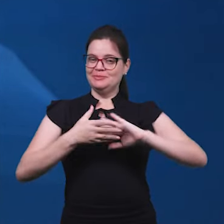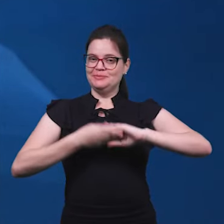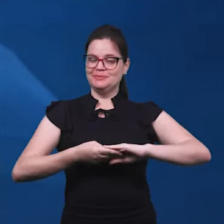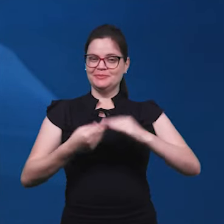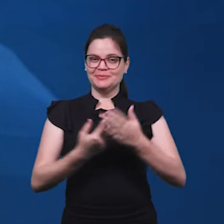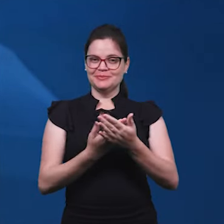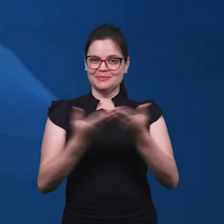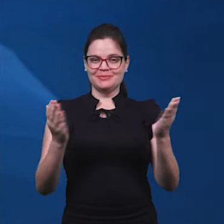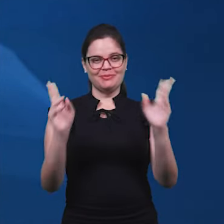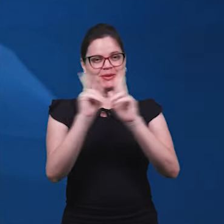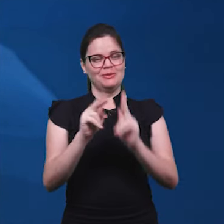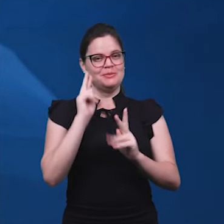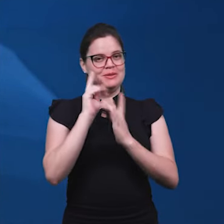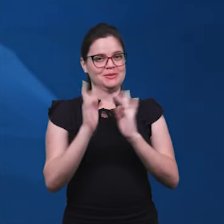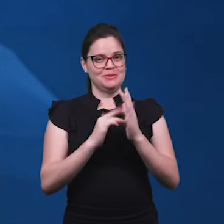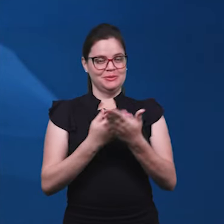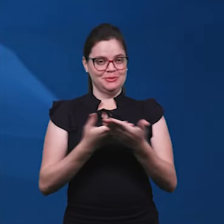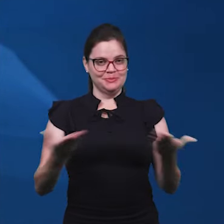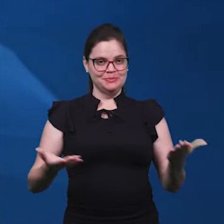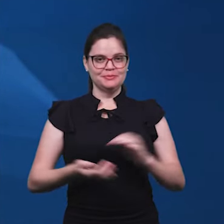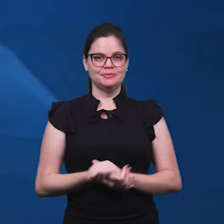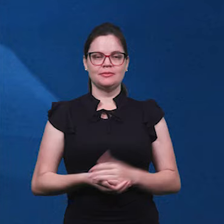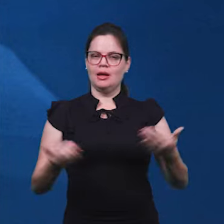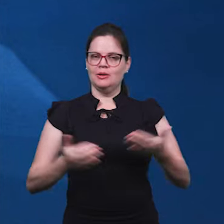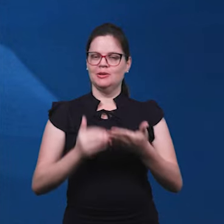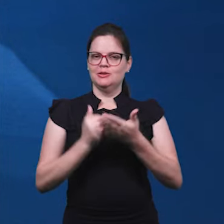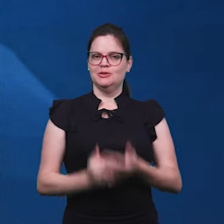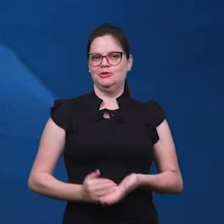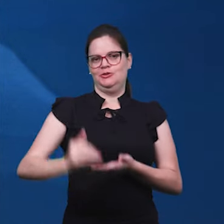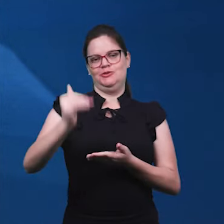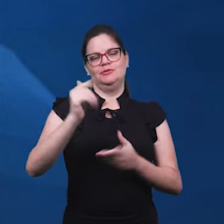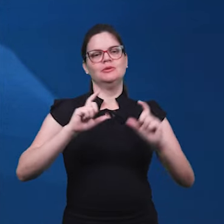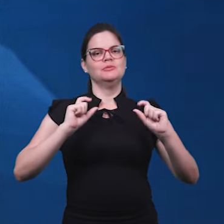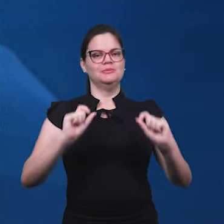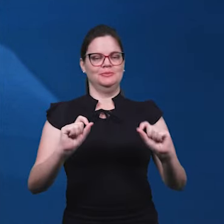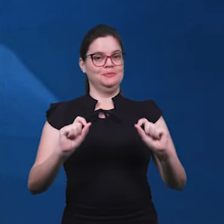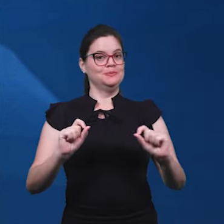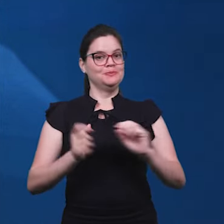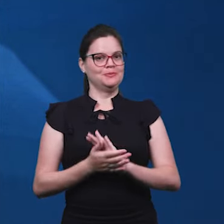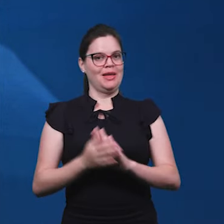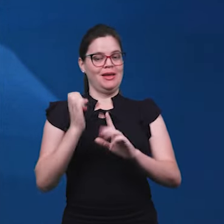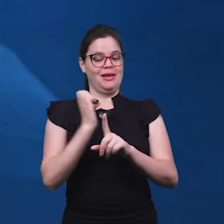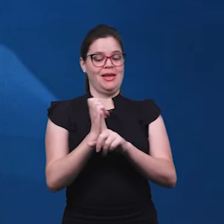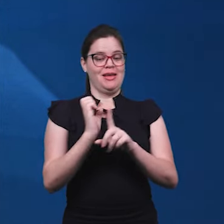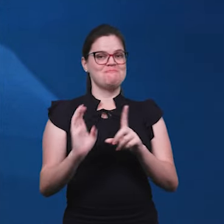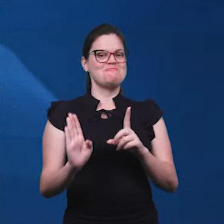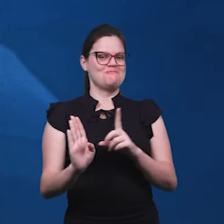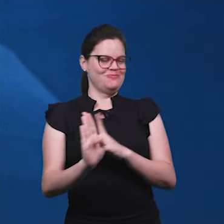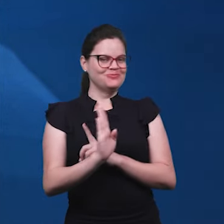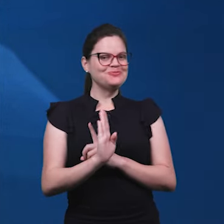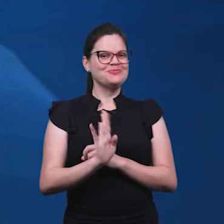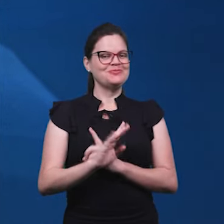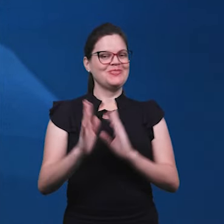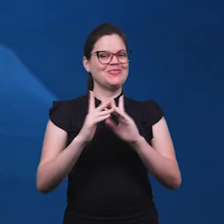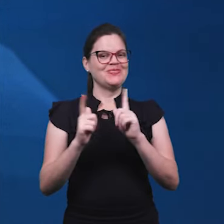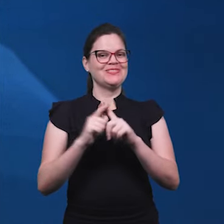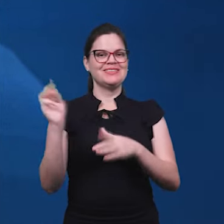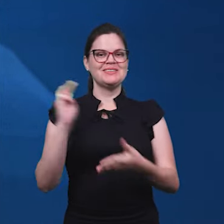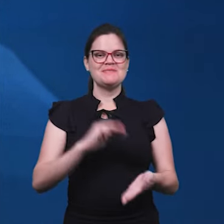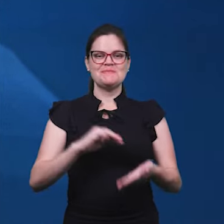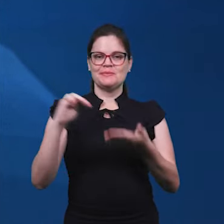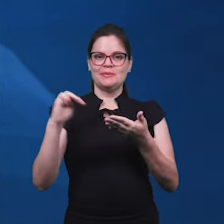Olá, eu quero cumprimentar a todos com a paz do Senhor Jesus, porque nós estamos aqui para dar início agora à Escola Bíblica Dominical da Igreja